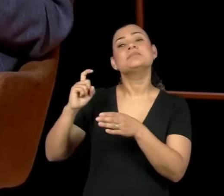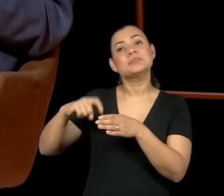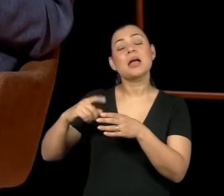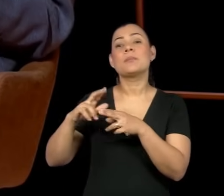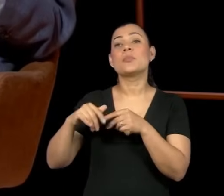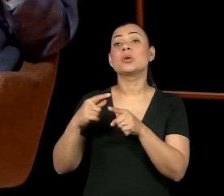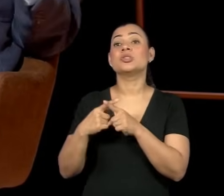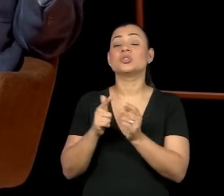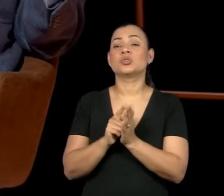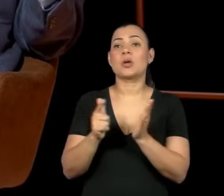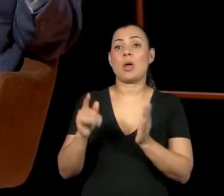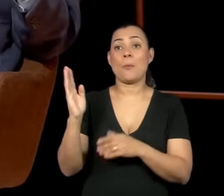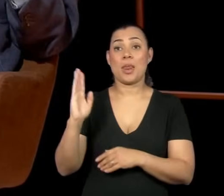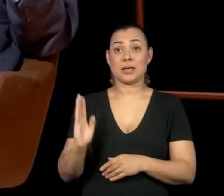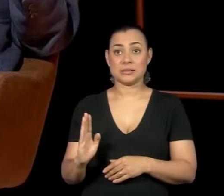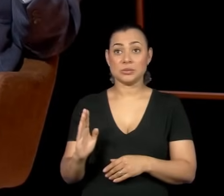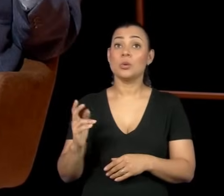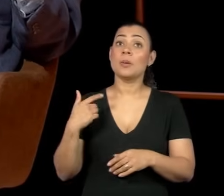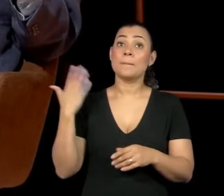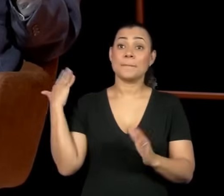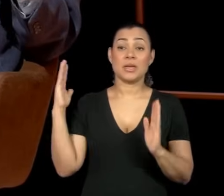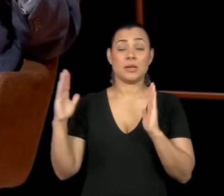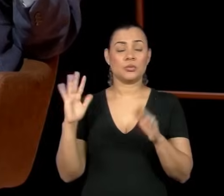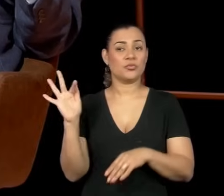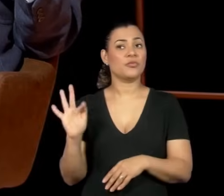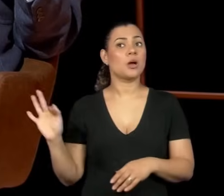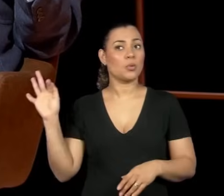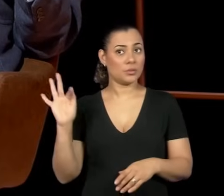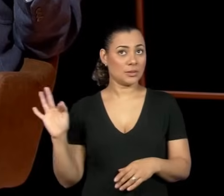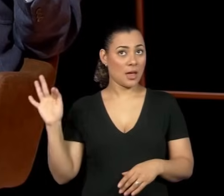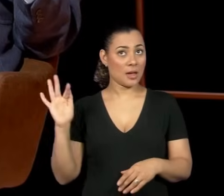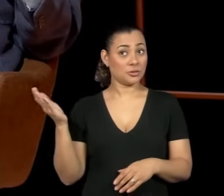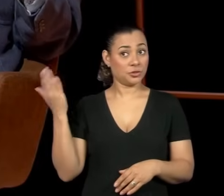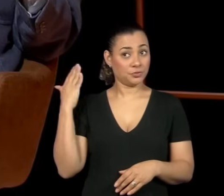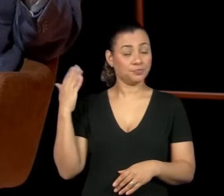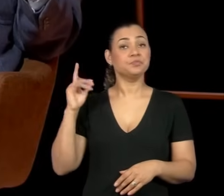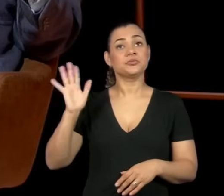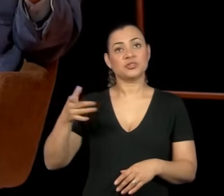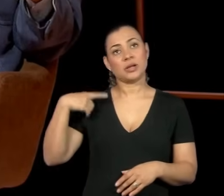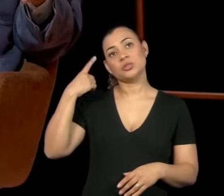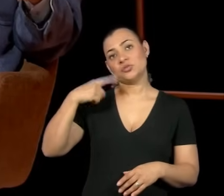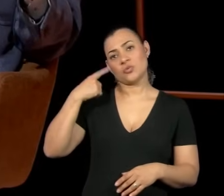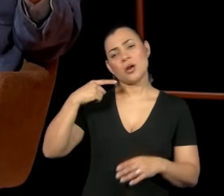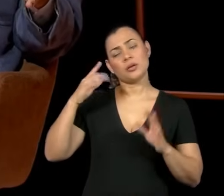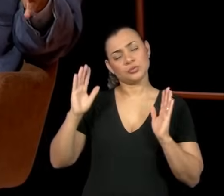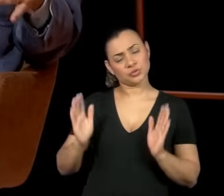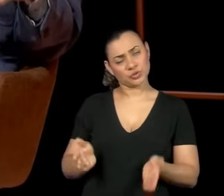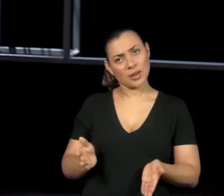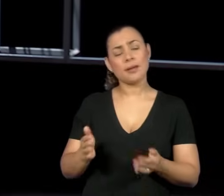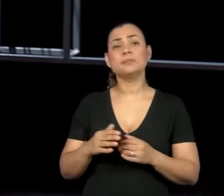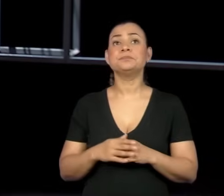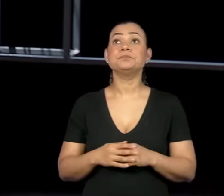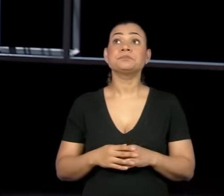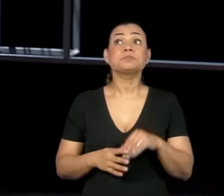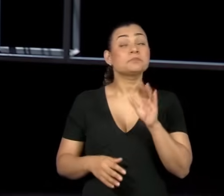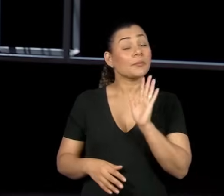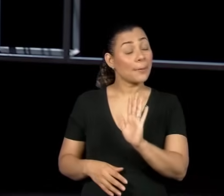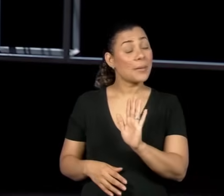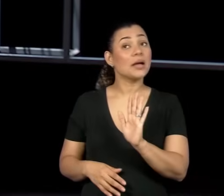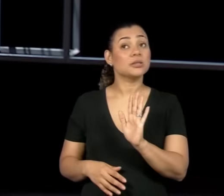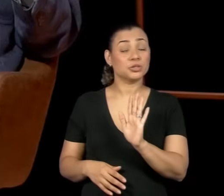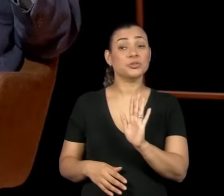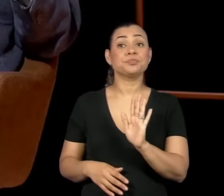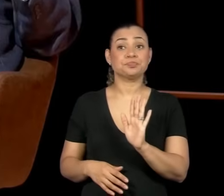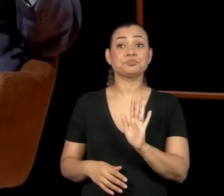né? Eu, no Brasil, no tempo de faculdade, eu já advogava como solicitador acadêmico